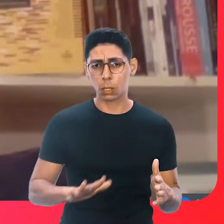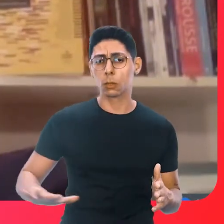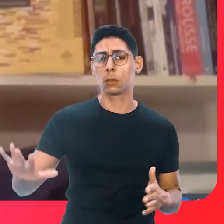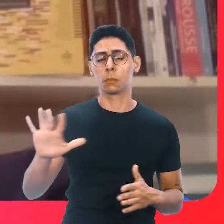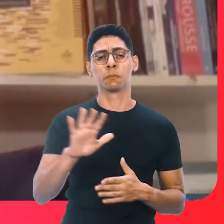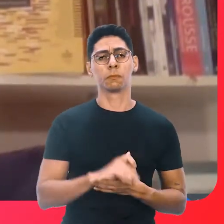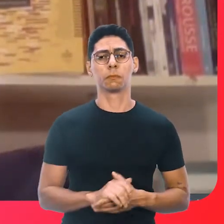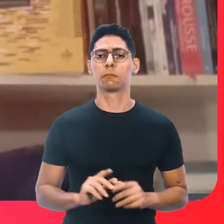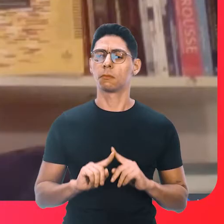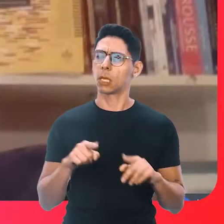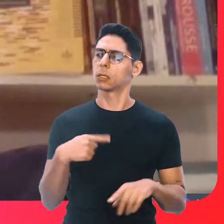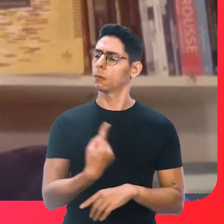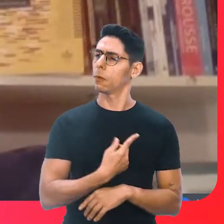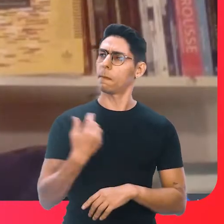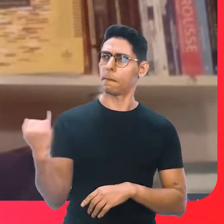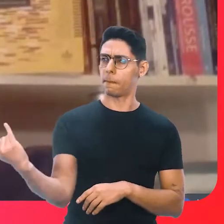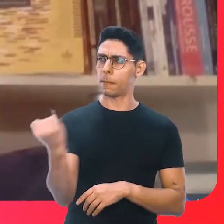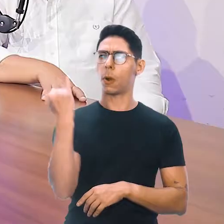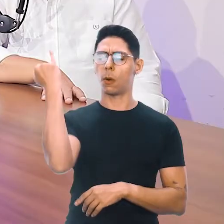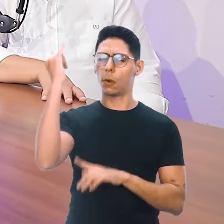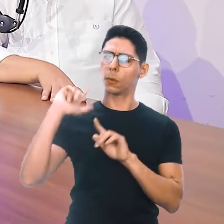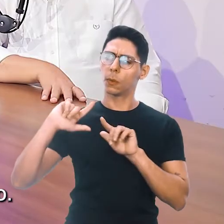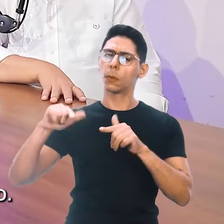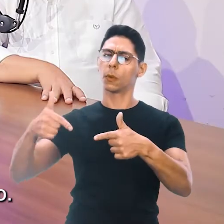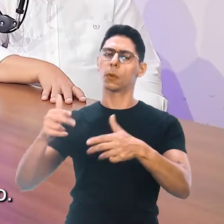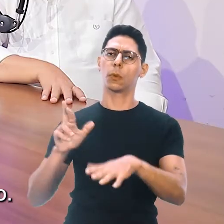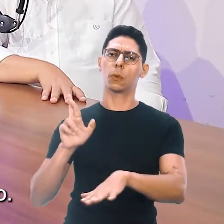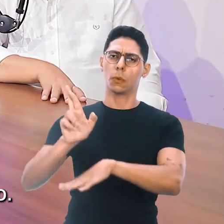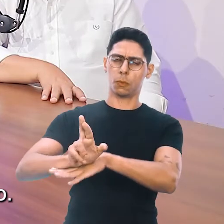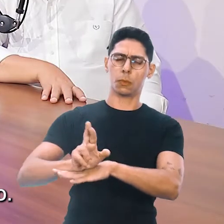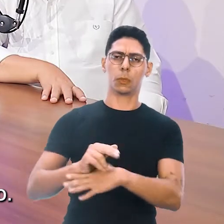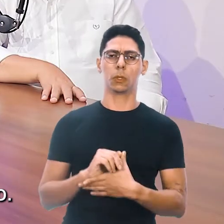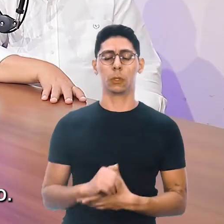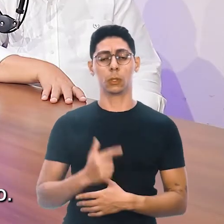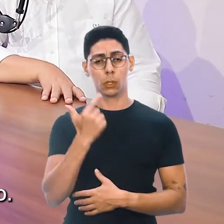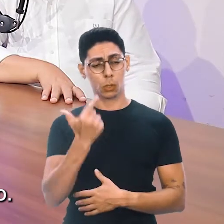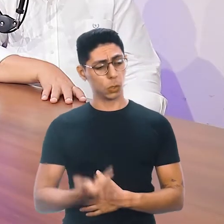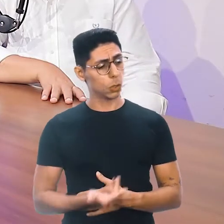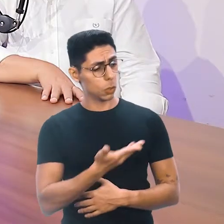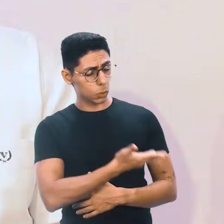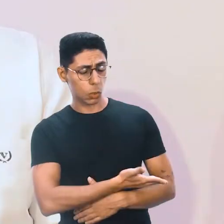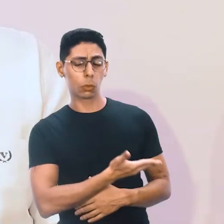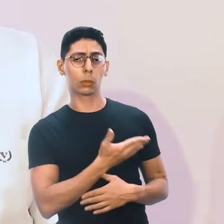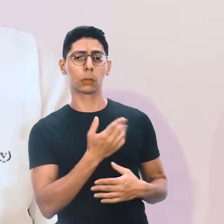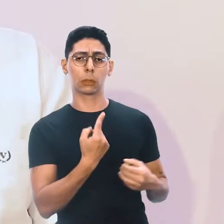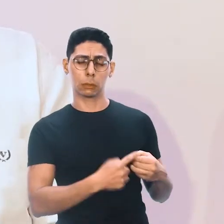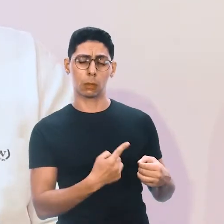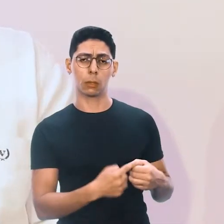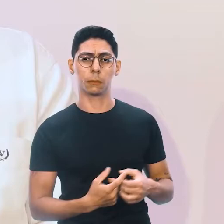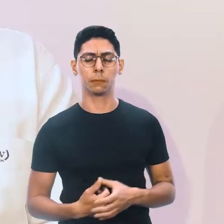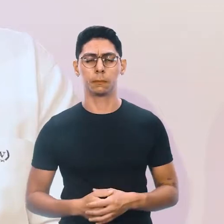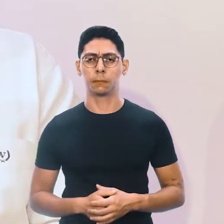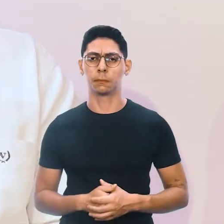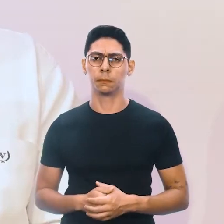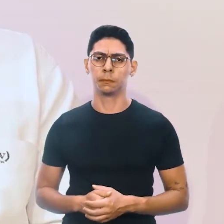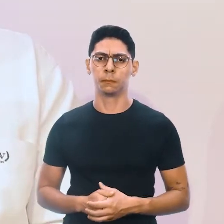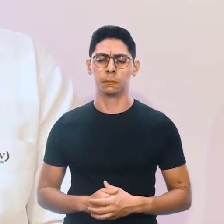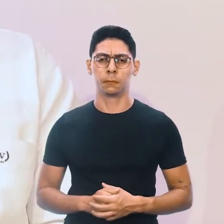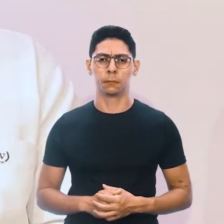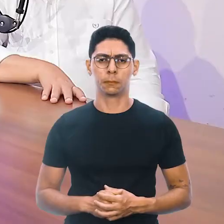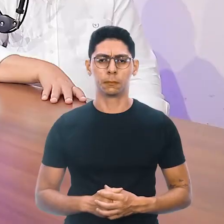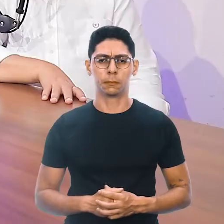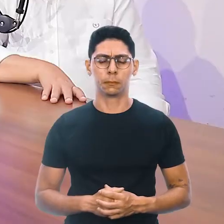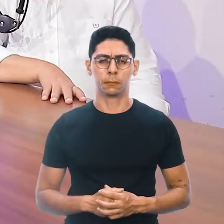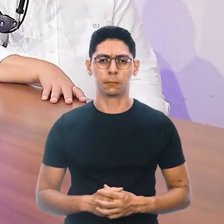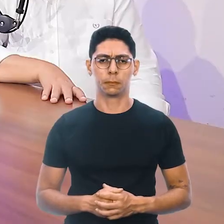o ABC foi muito significativo nessas lutas. E certo. Eu sou lá de São Caetano do Sul, Antônio. Ô Tuca, você que ficou uma